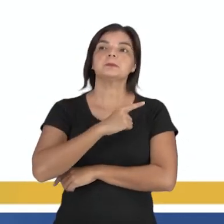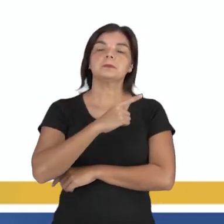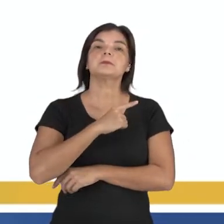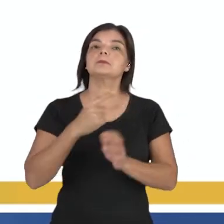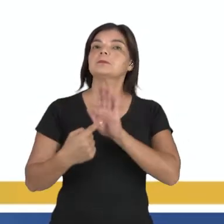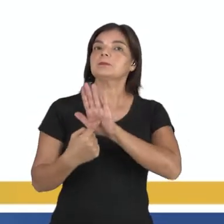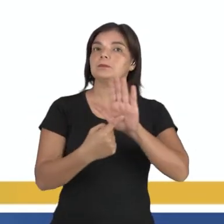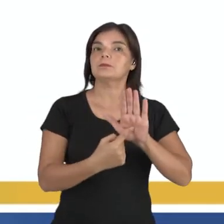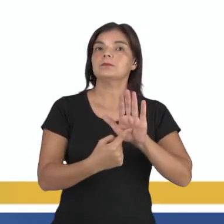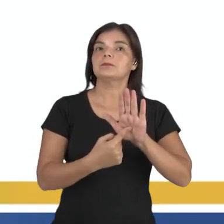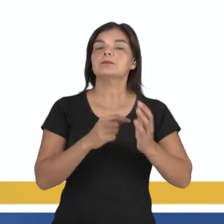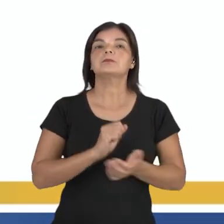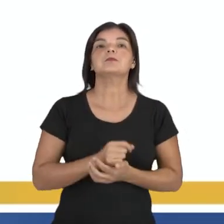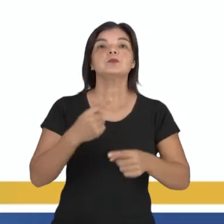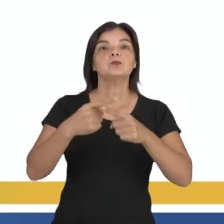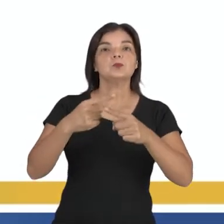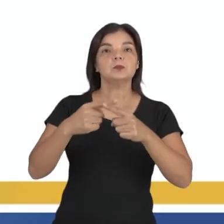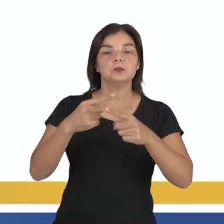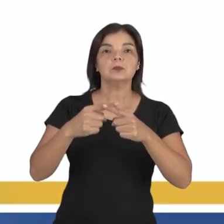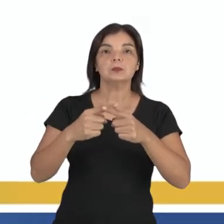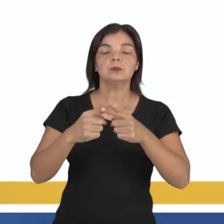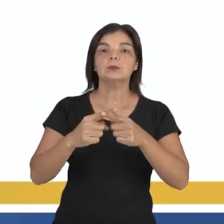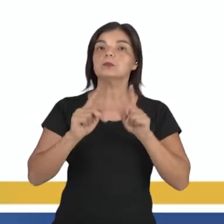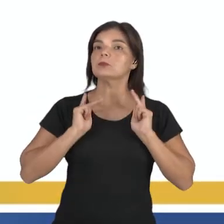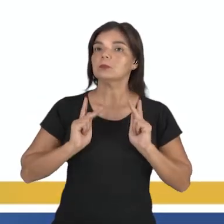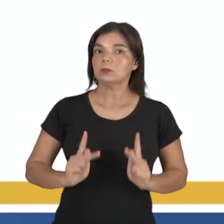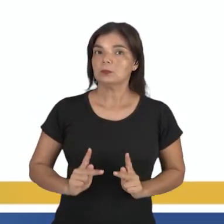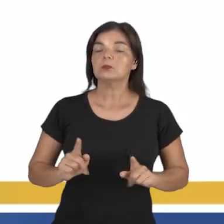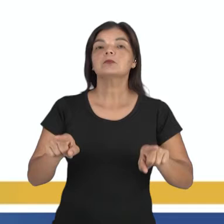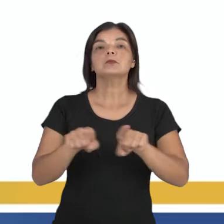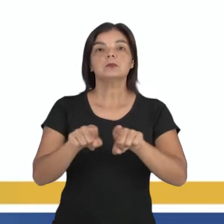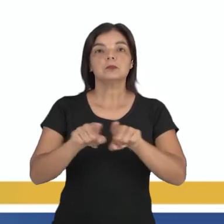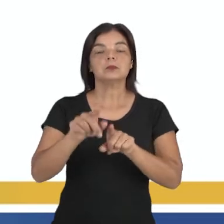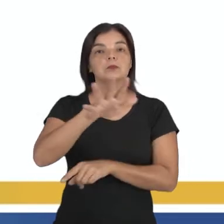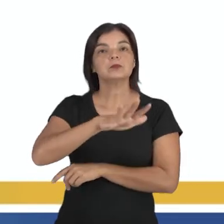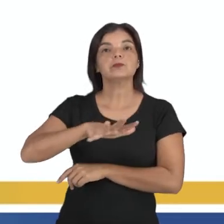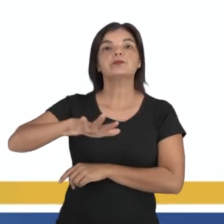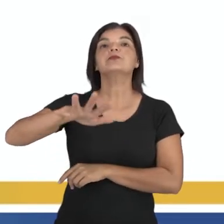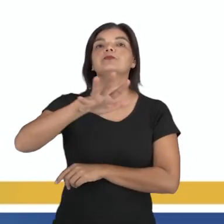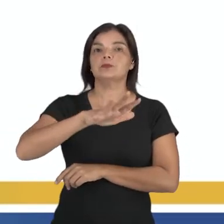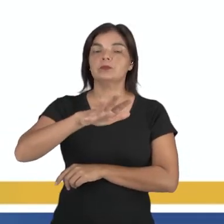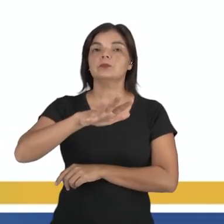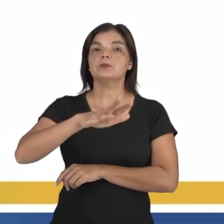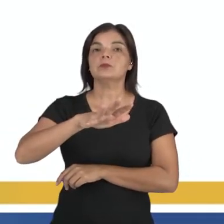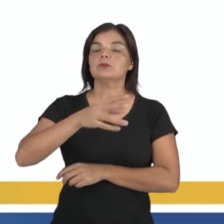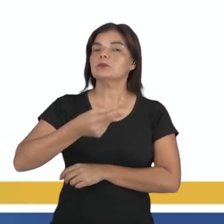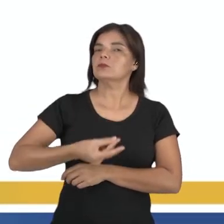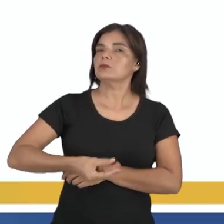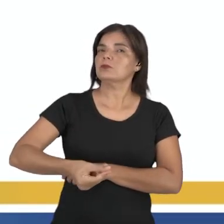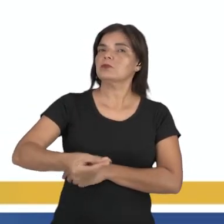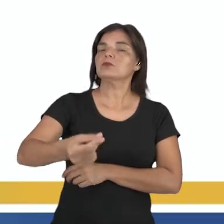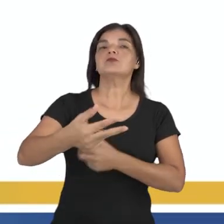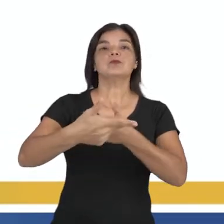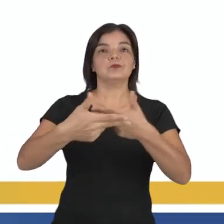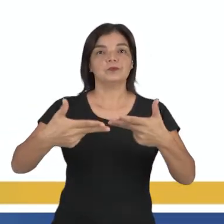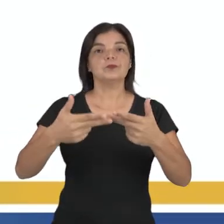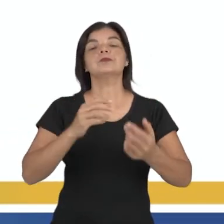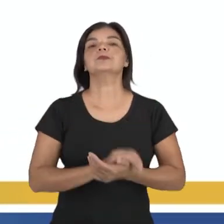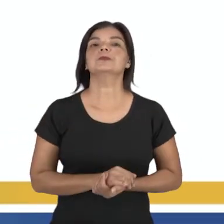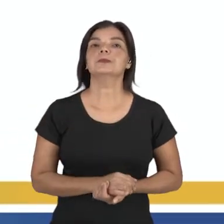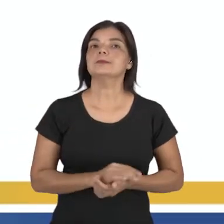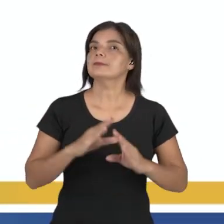eles apresentam, porque esses comportamentos eles são geradores de uma infinidade de